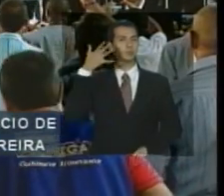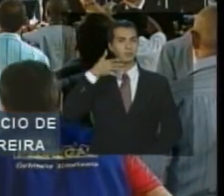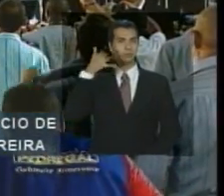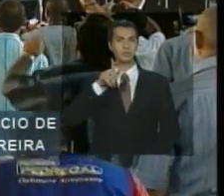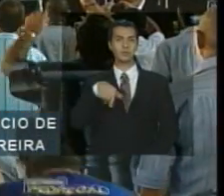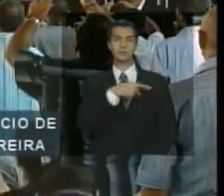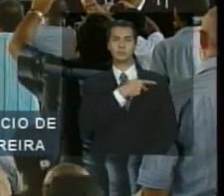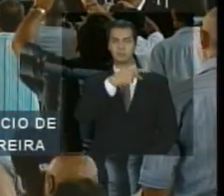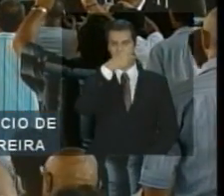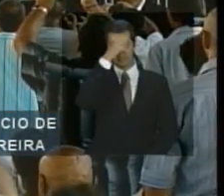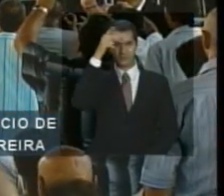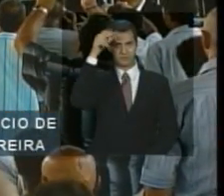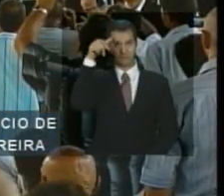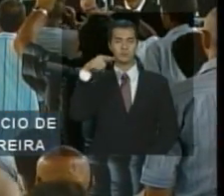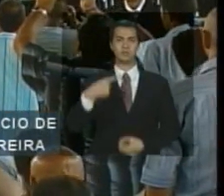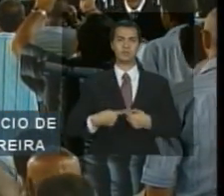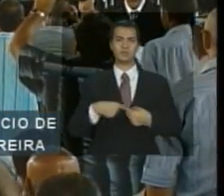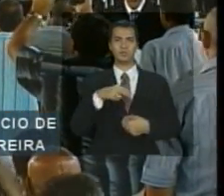Paes.